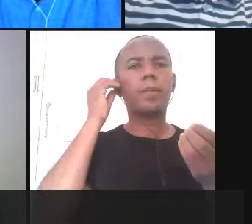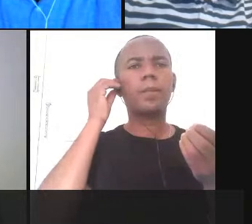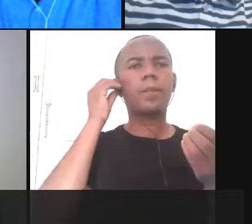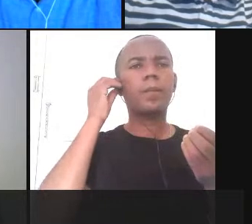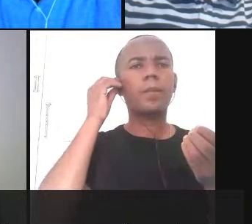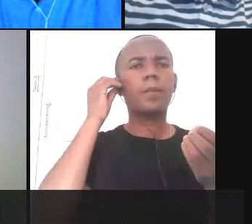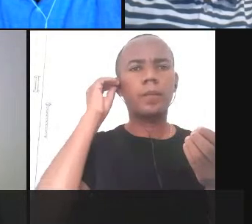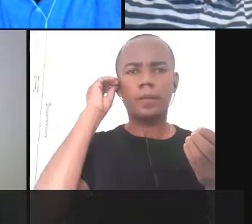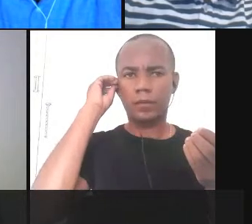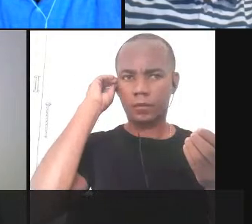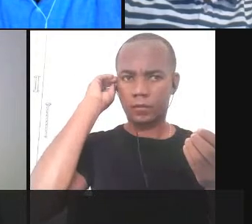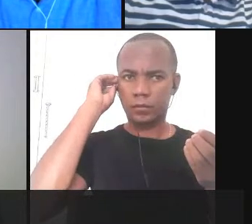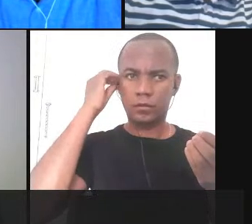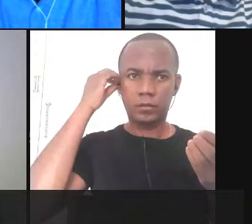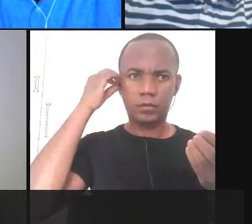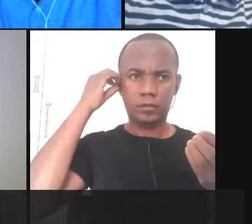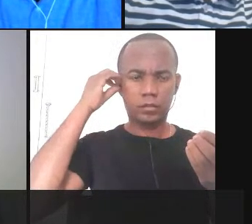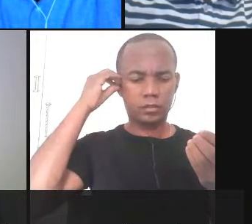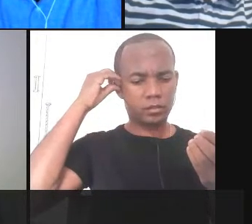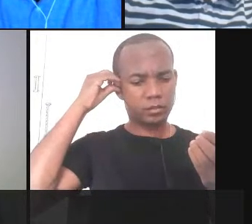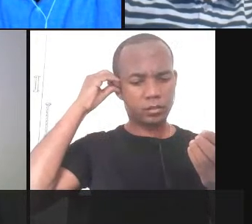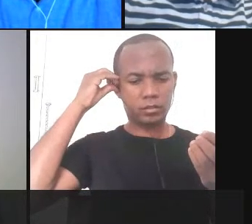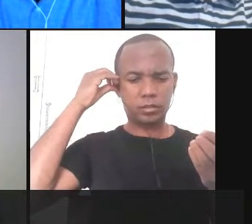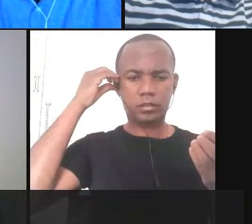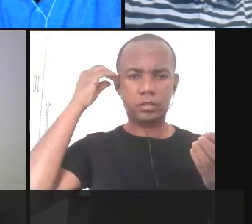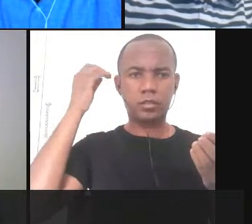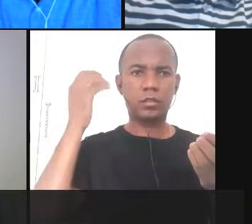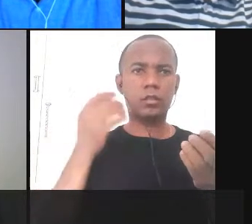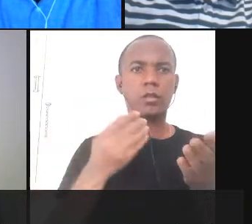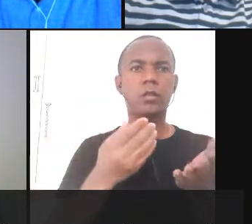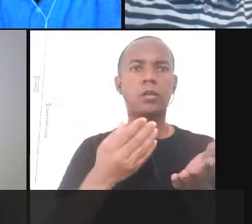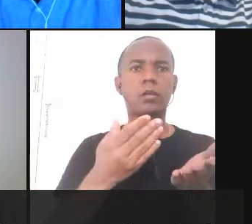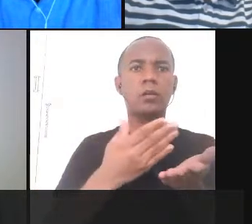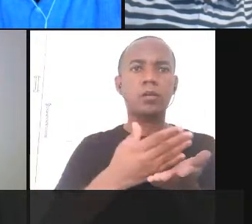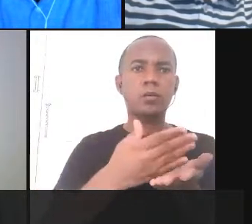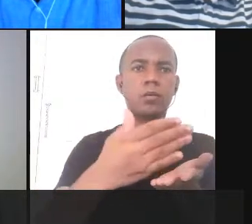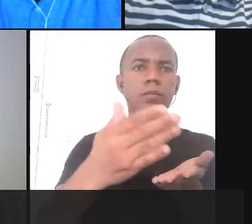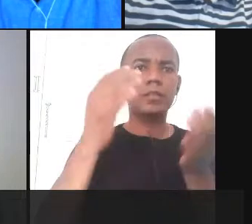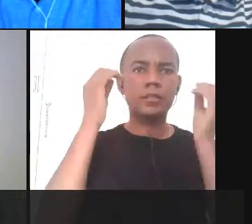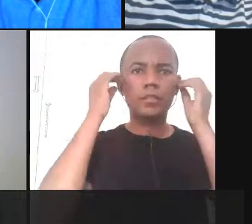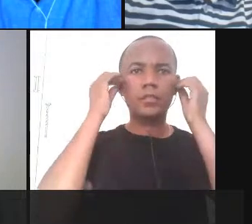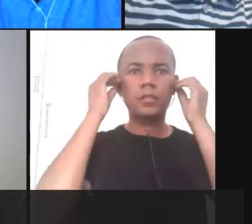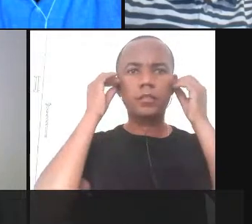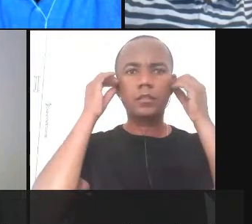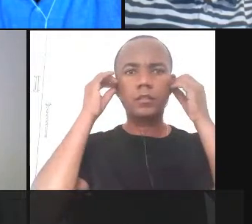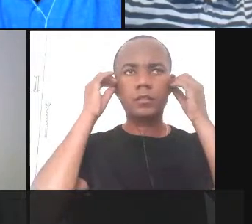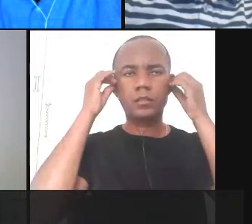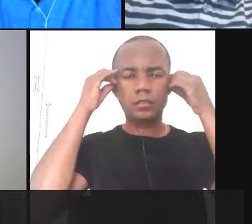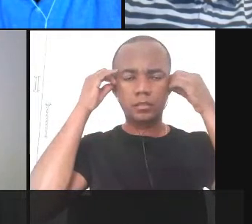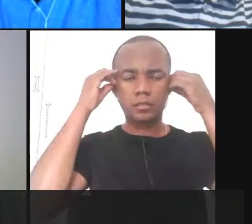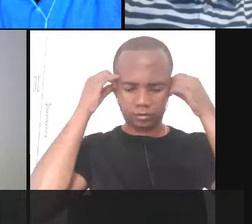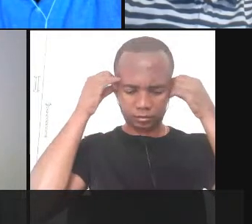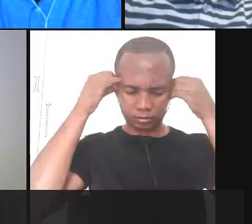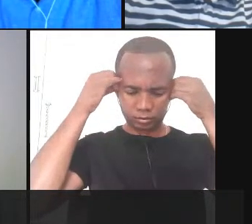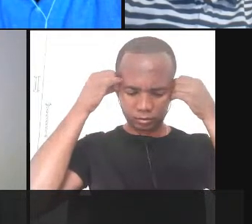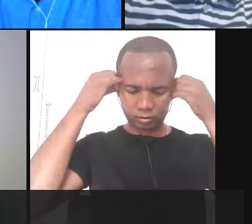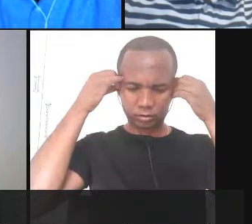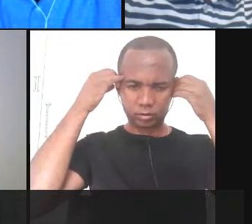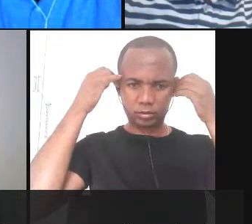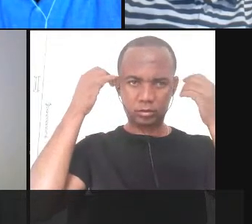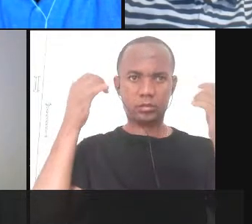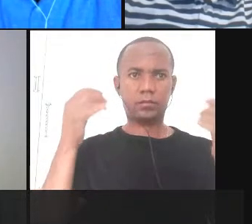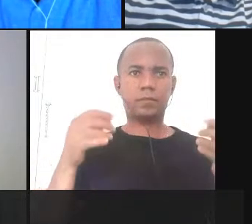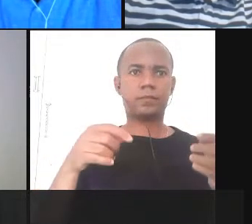começando pela primeira questão, a tensão entre o colonialismo e a expressão nacional. Nós tivemos uma